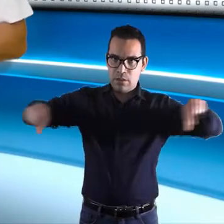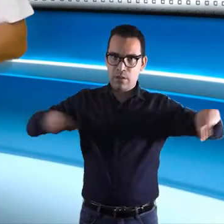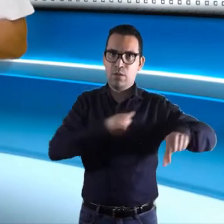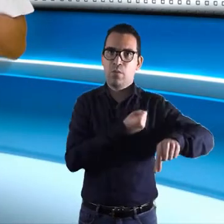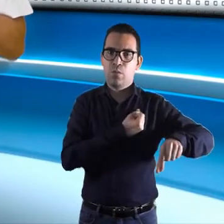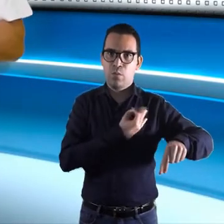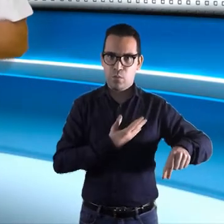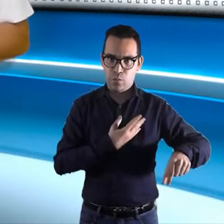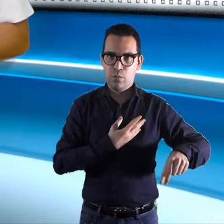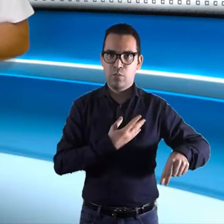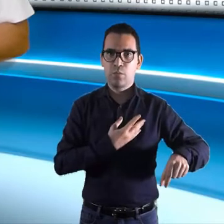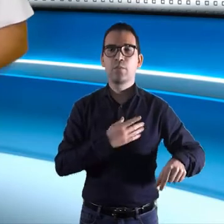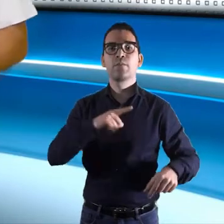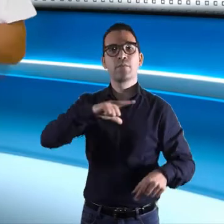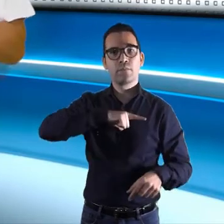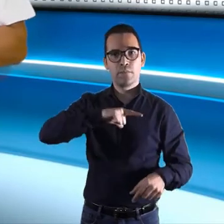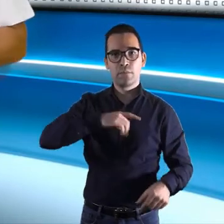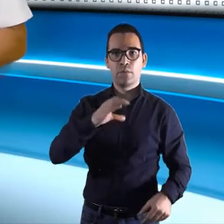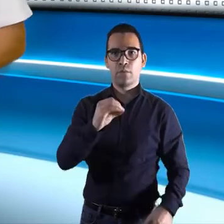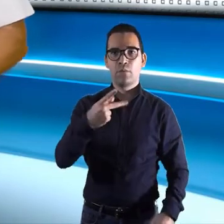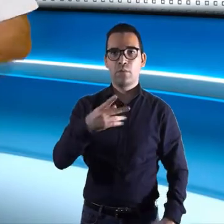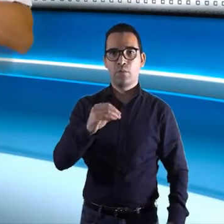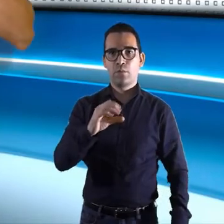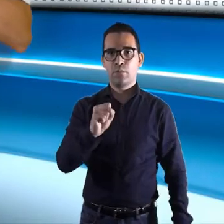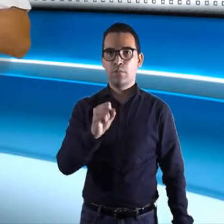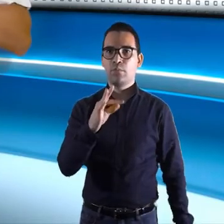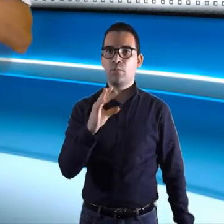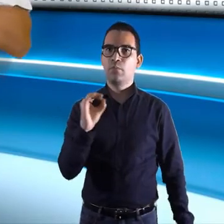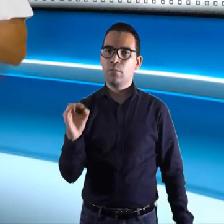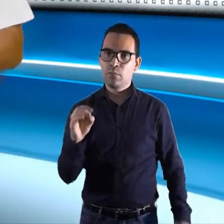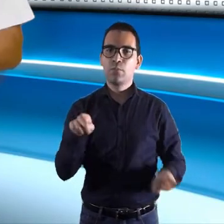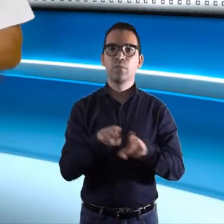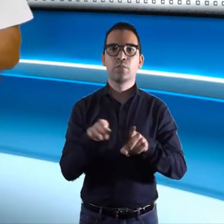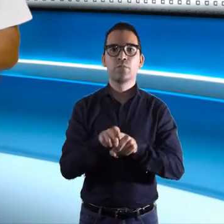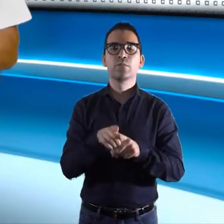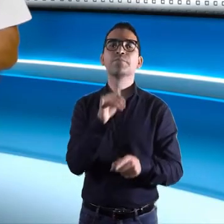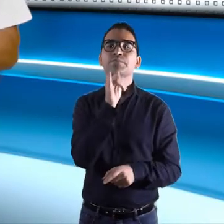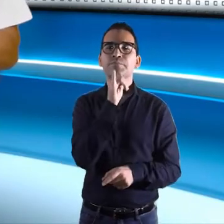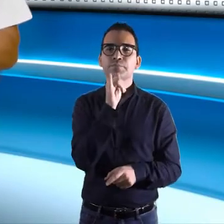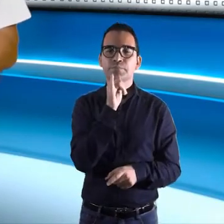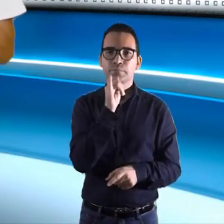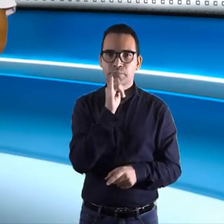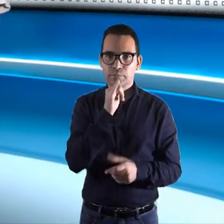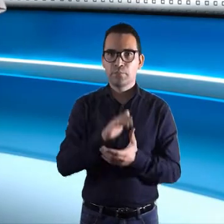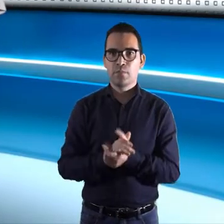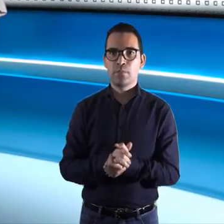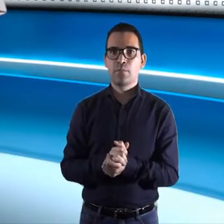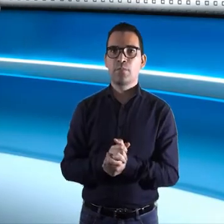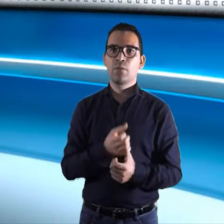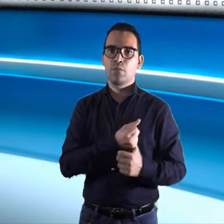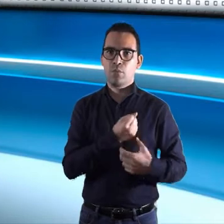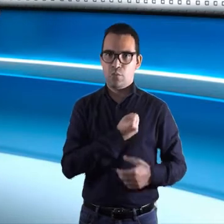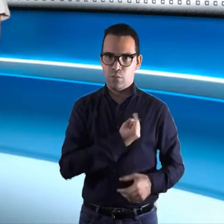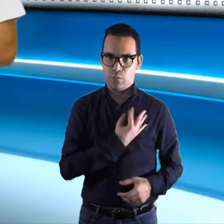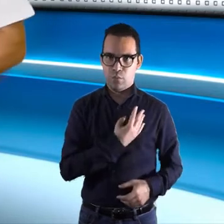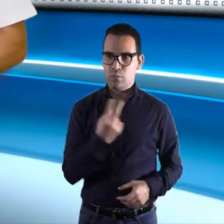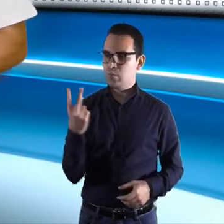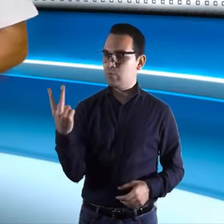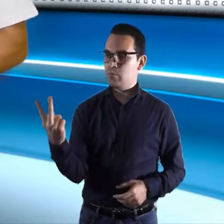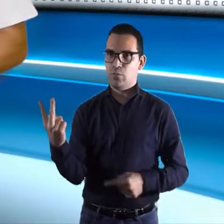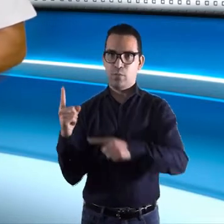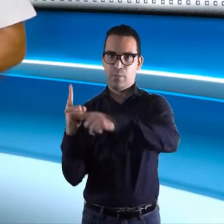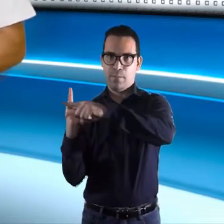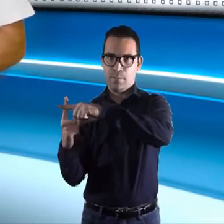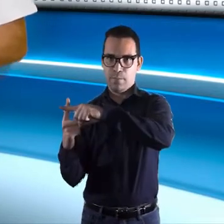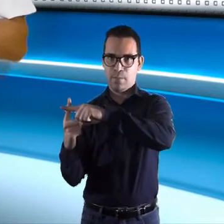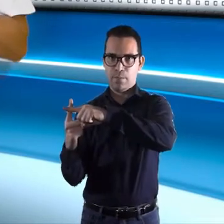zero. Por exemplo, se eu perguntar quem que é o simétrico de 2